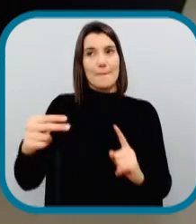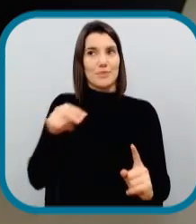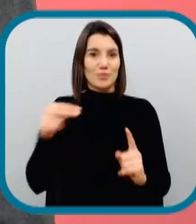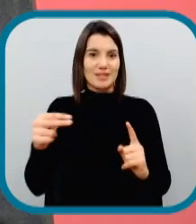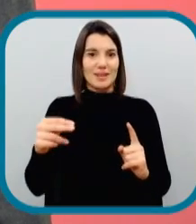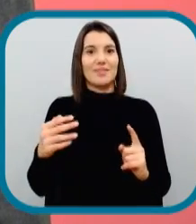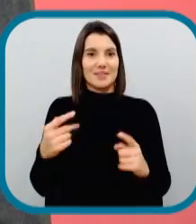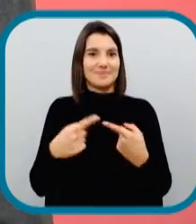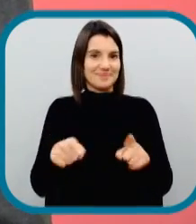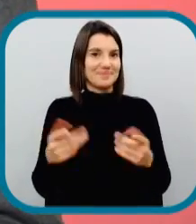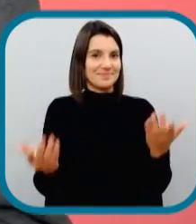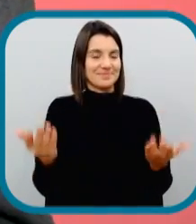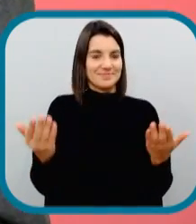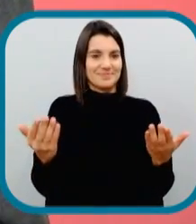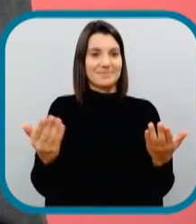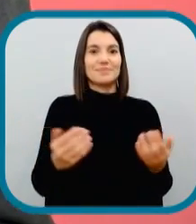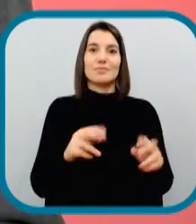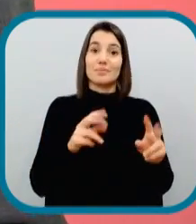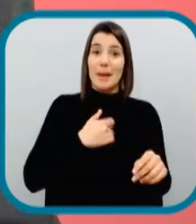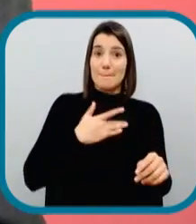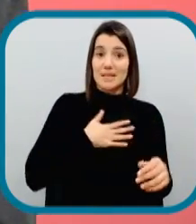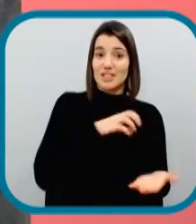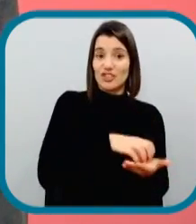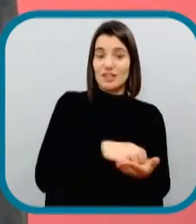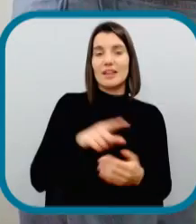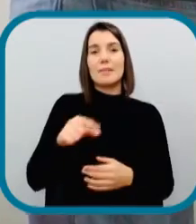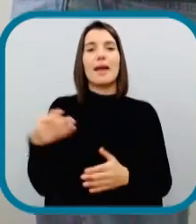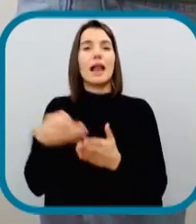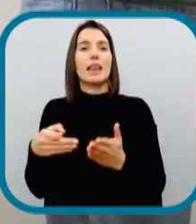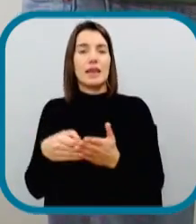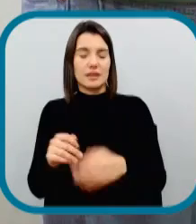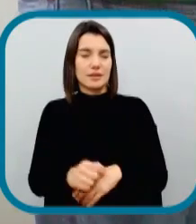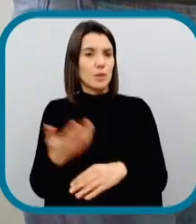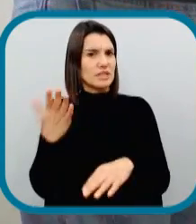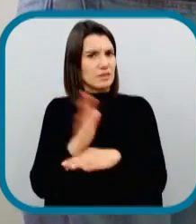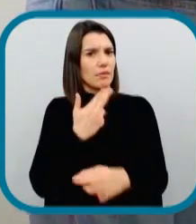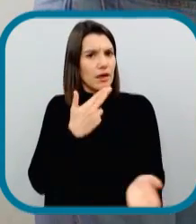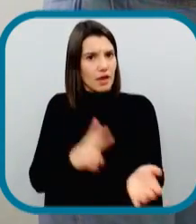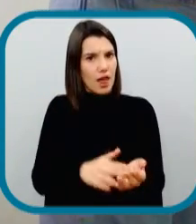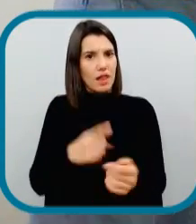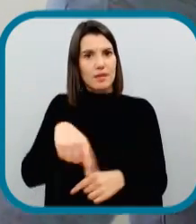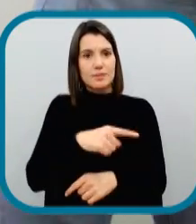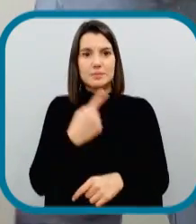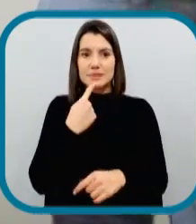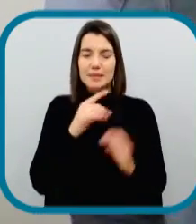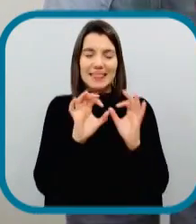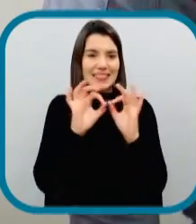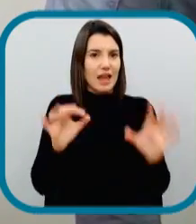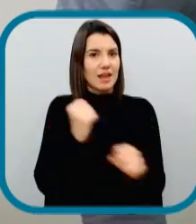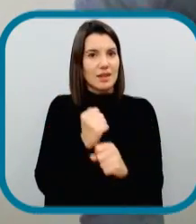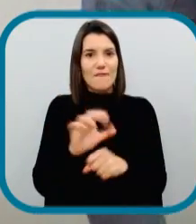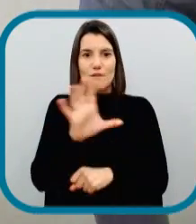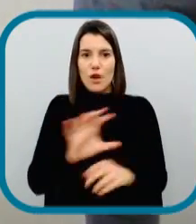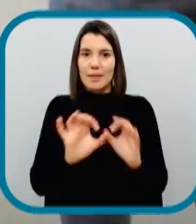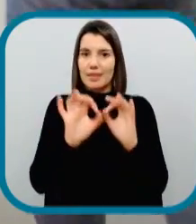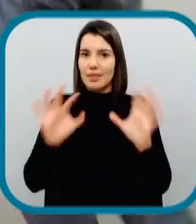duas perspectivas dentro do que é a dinâmica entre a agência e o cliente. Eu trago-lhes exemplos reais para eles perceberem que estão a trabalhar